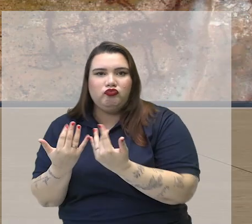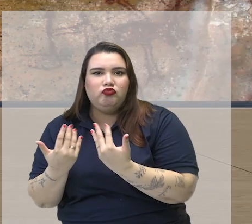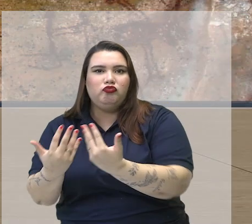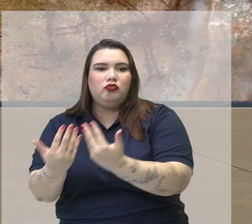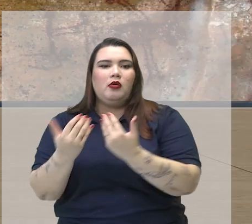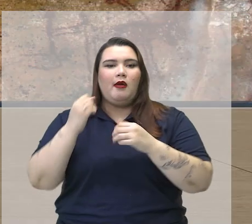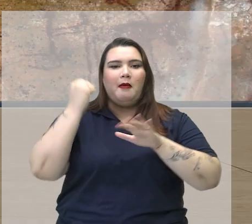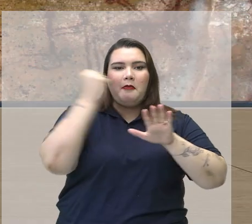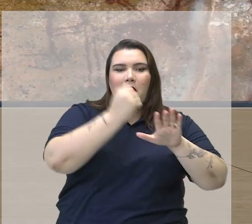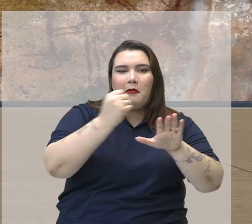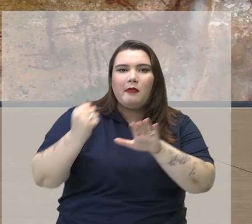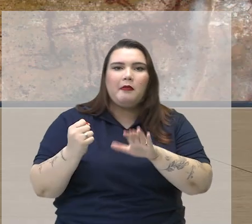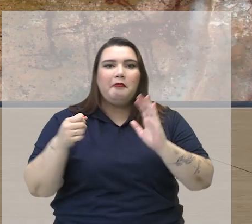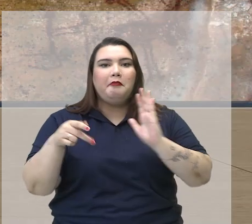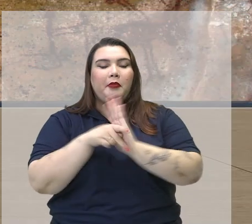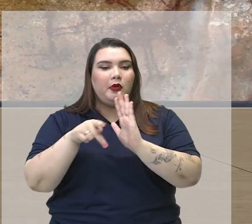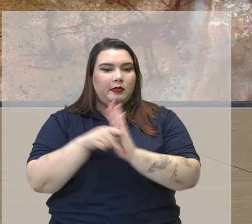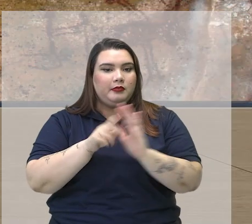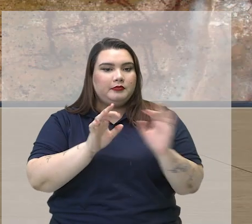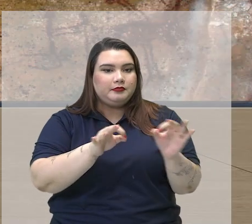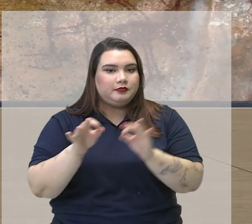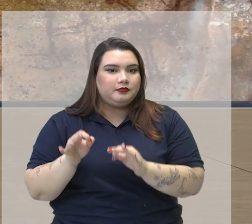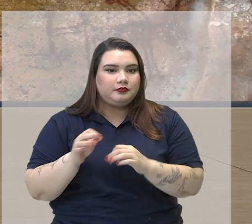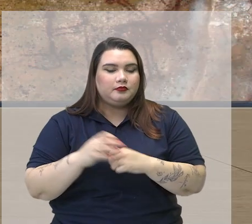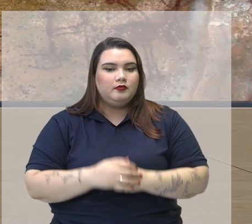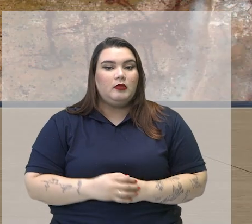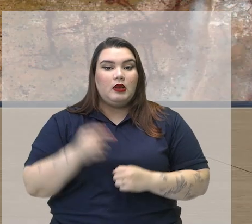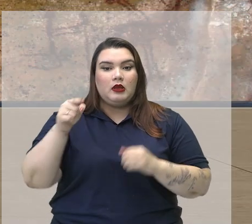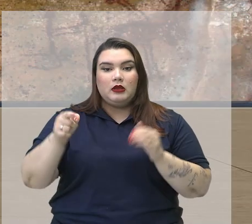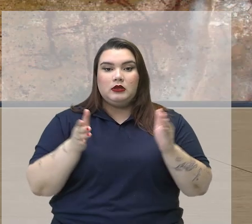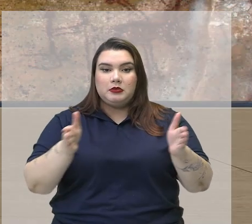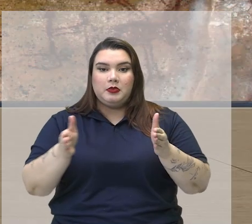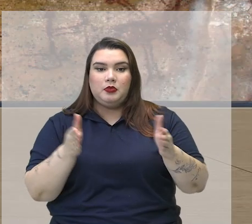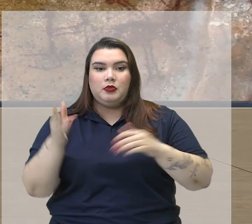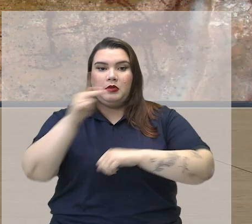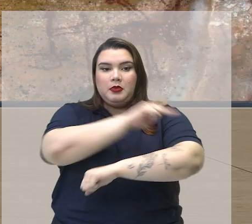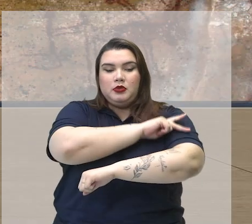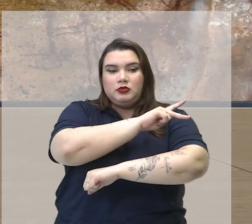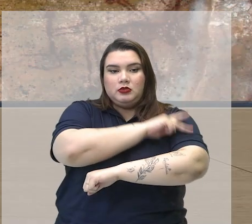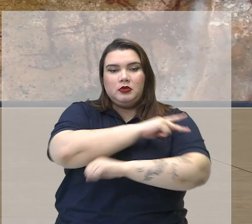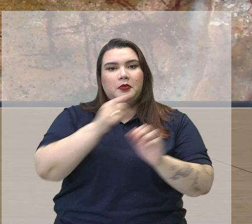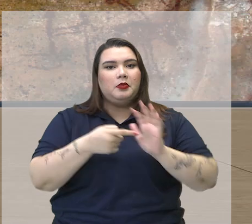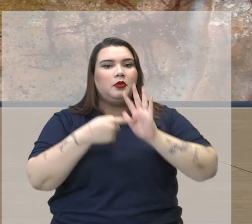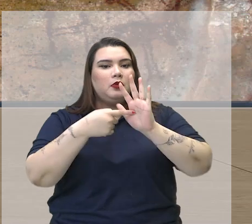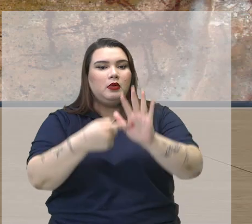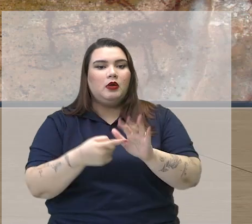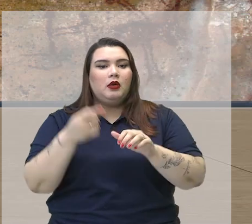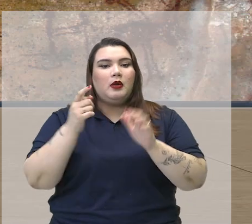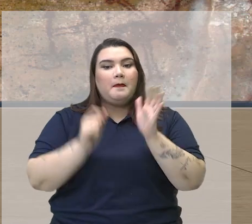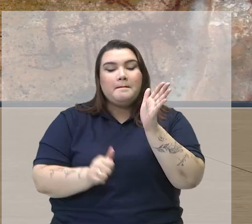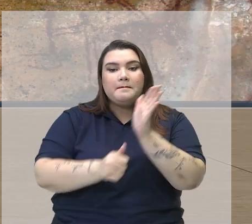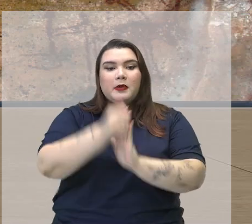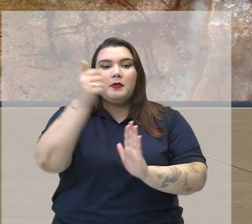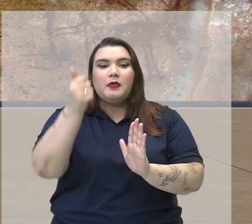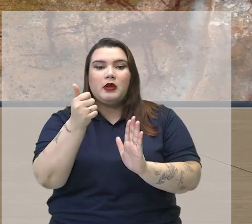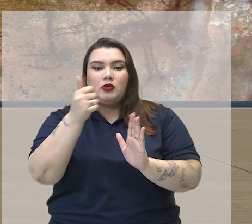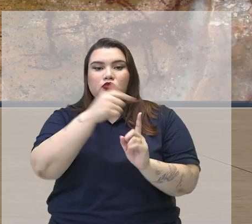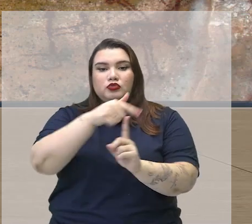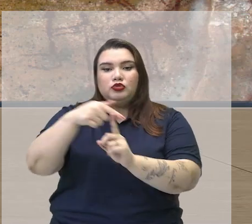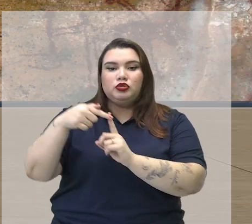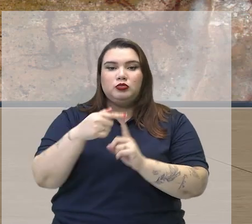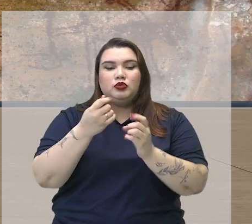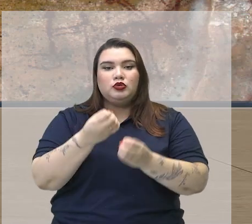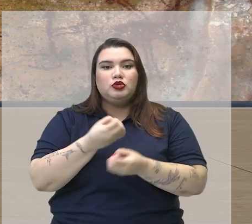ou seja, não estavam naturalistas. Então, nesse período da pré-história, como vocês podem ver, as primeiras formas de